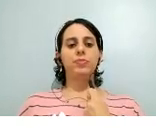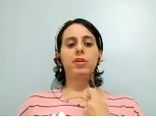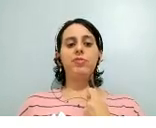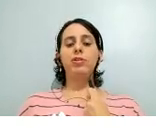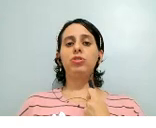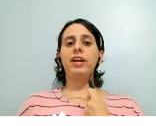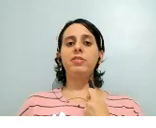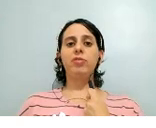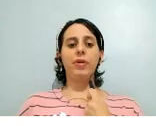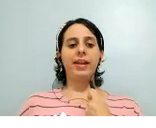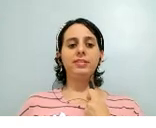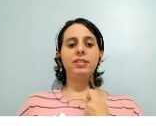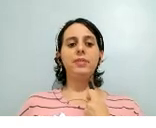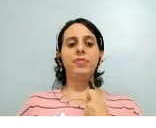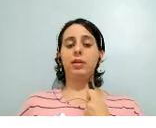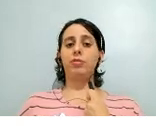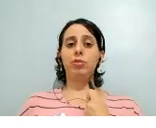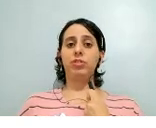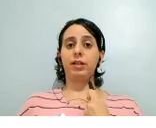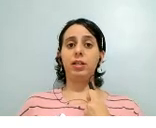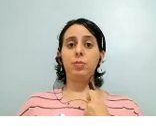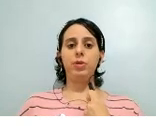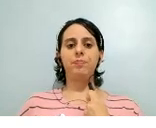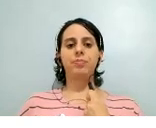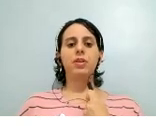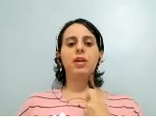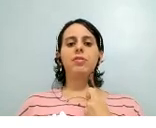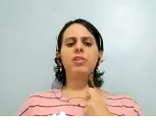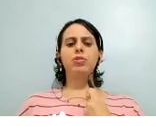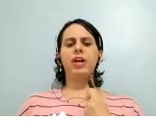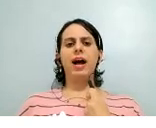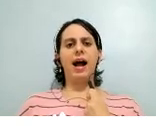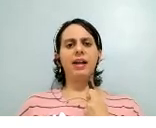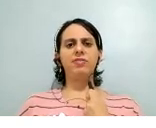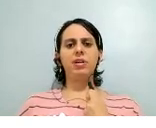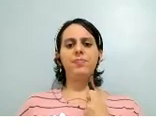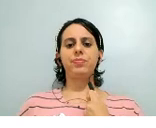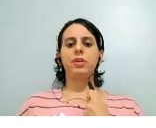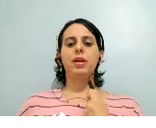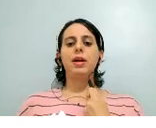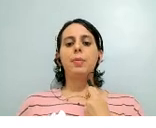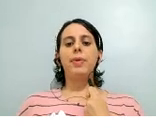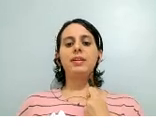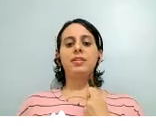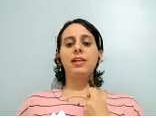adenovírus, vírus da influenza, que é o vírus da gripe, vírus da raiva,